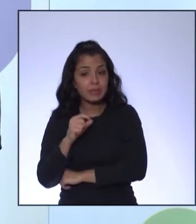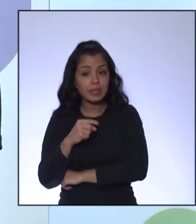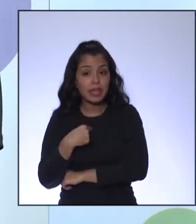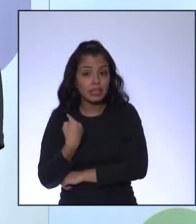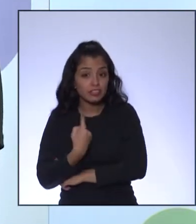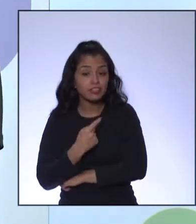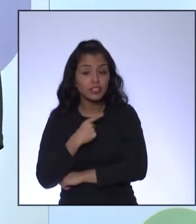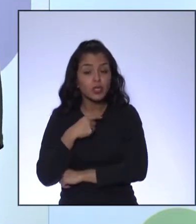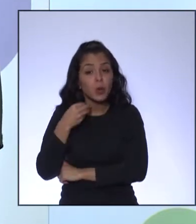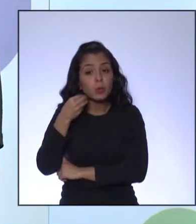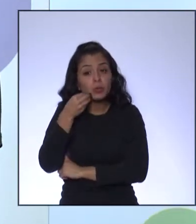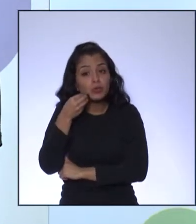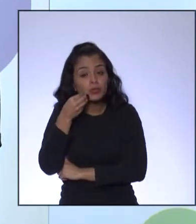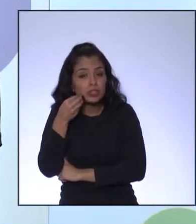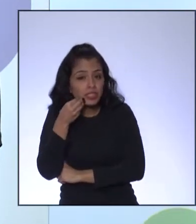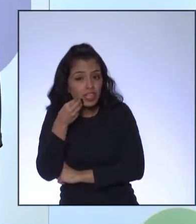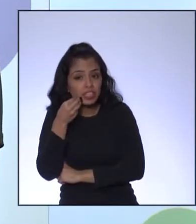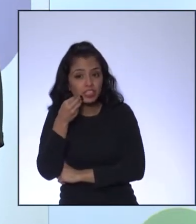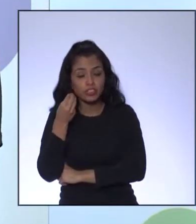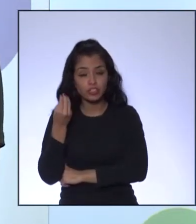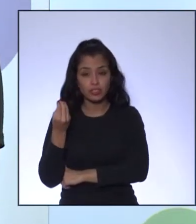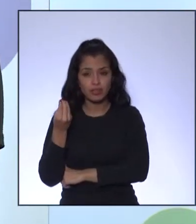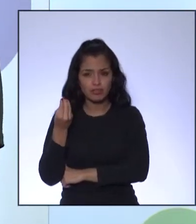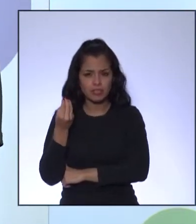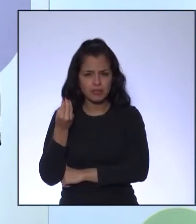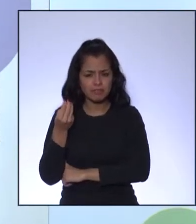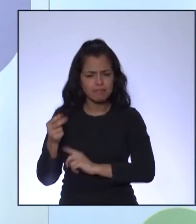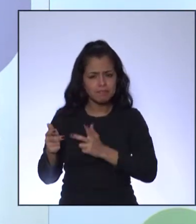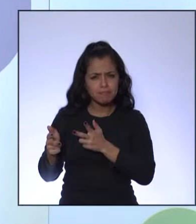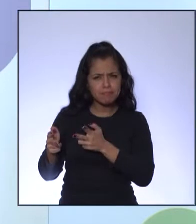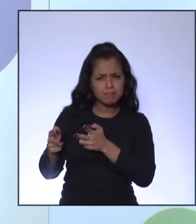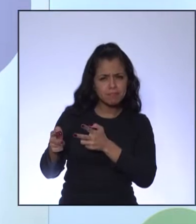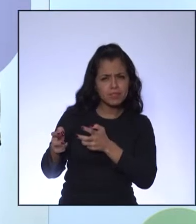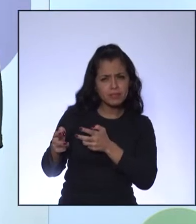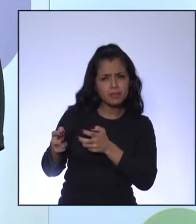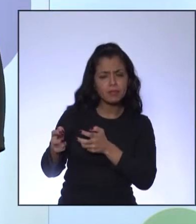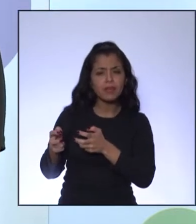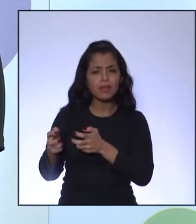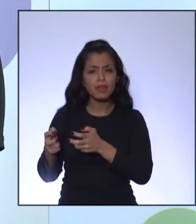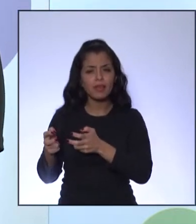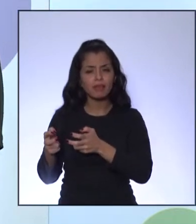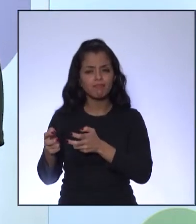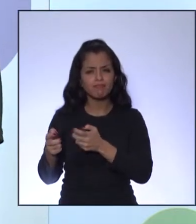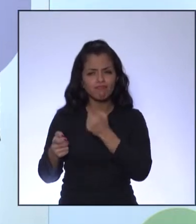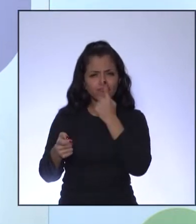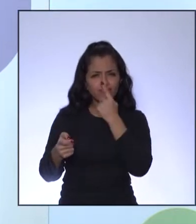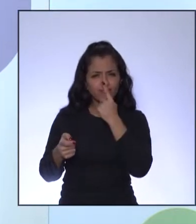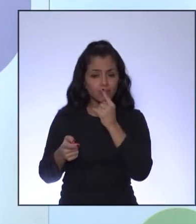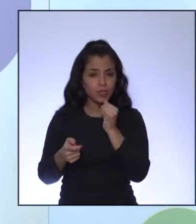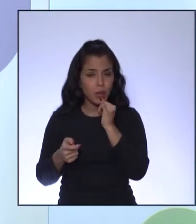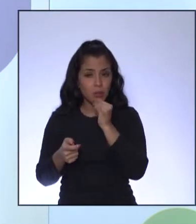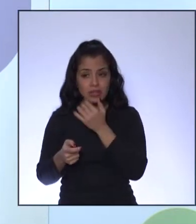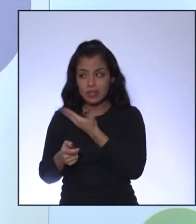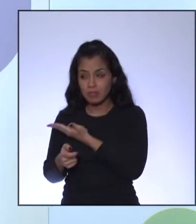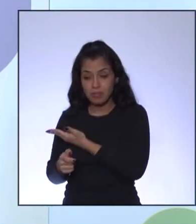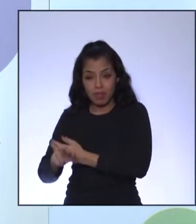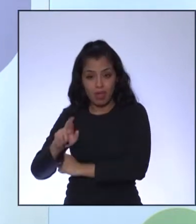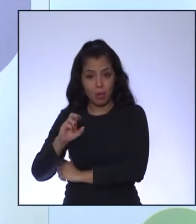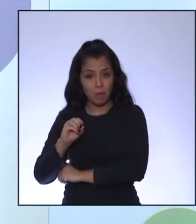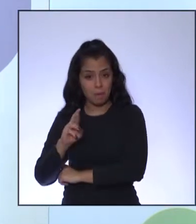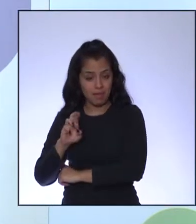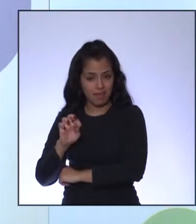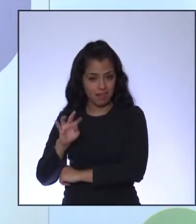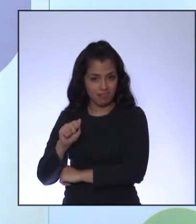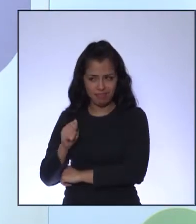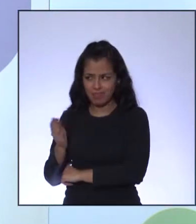de tentar perceber quais afinidades a gente tem. A Roberta trouxe que queria ser médica.